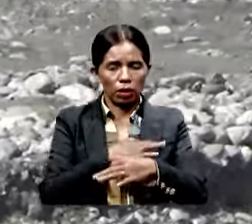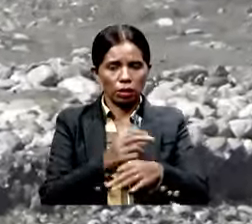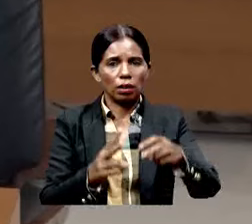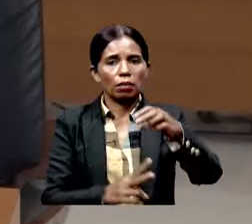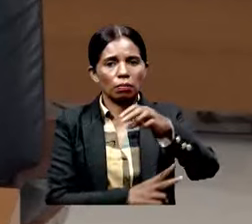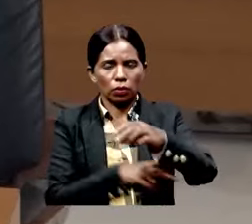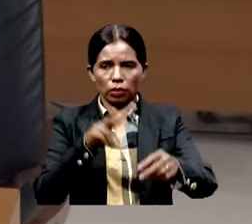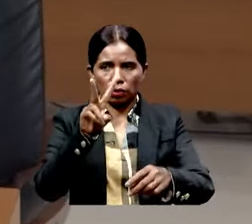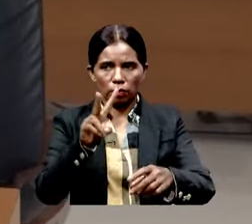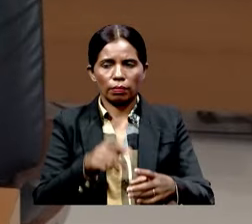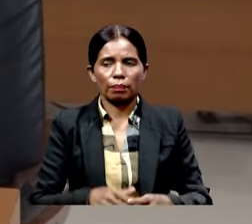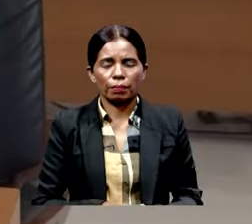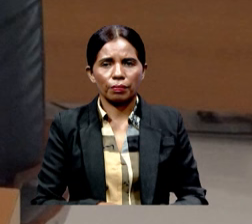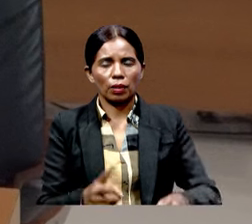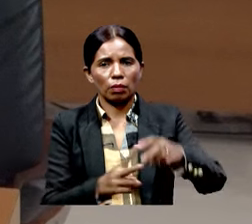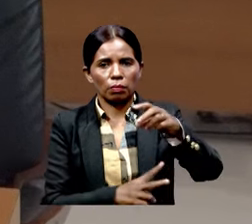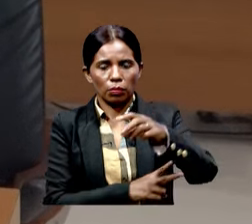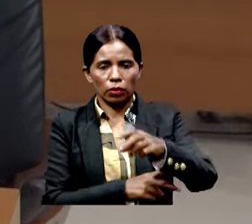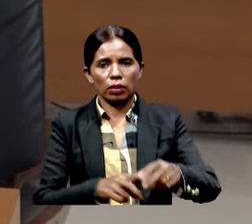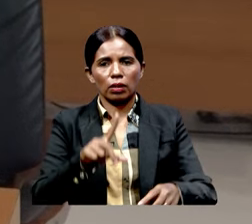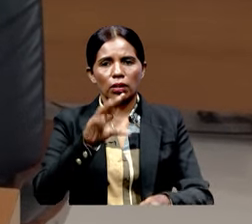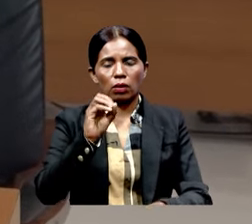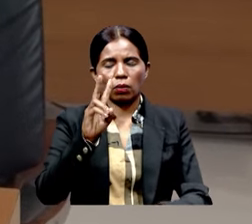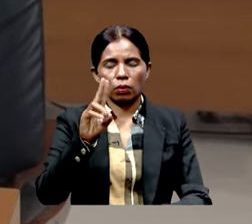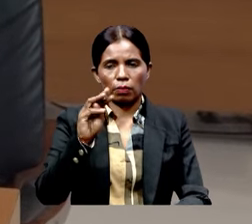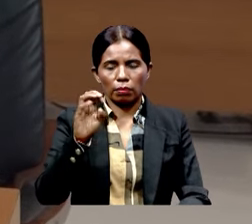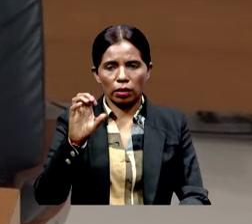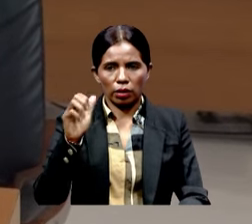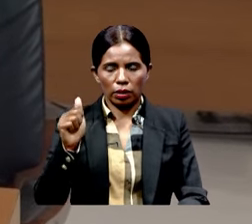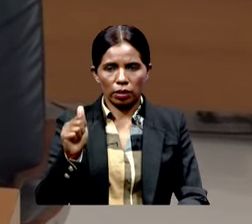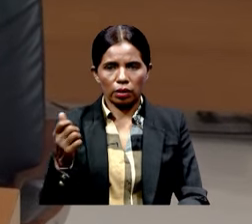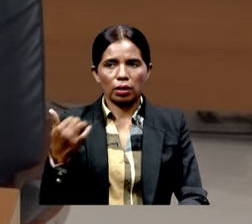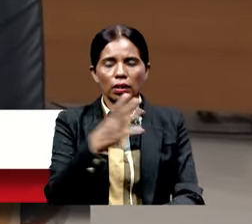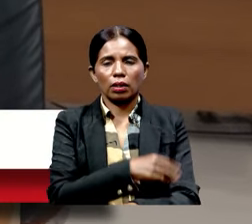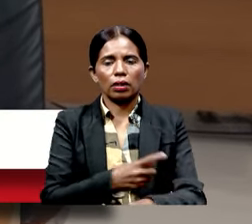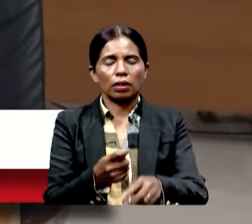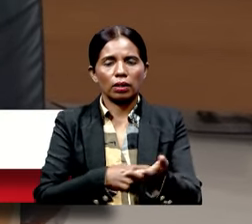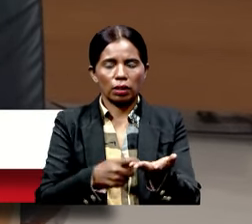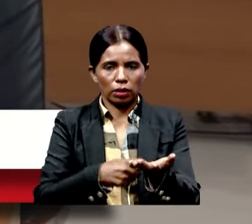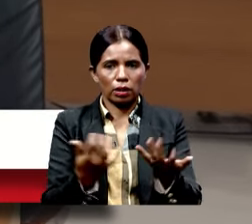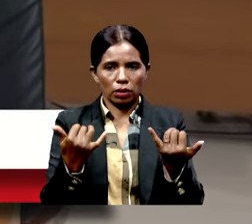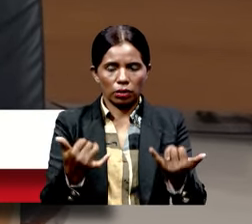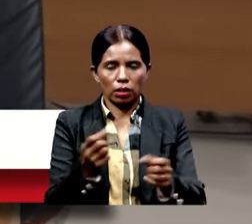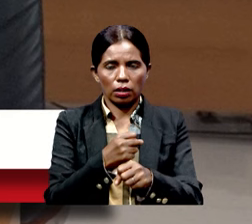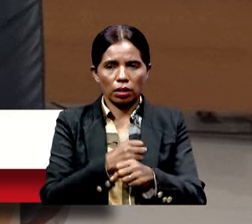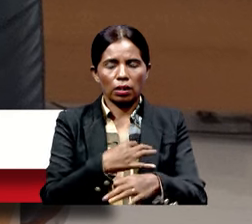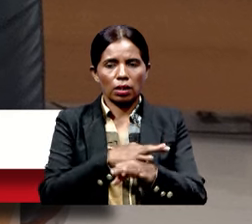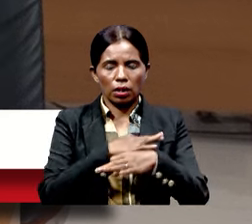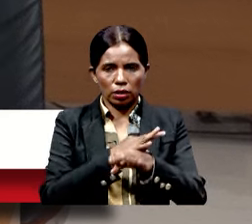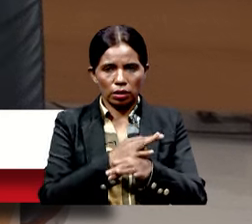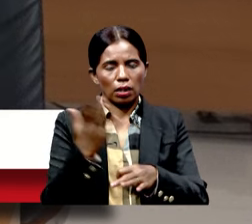ruane ponte Lomia e da nemas técnicos agora baru halo era normalização na